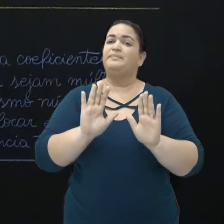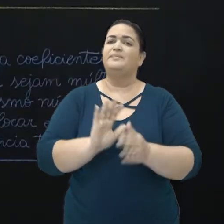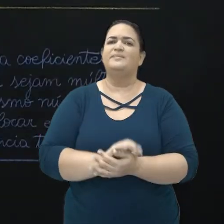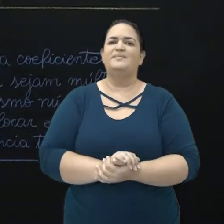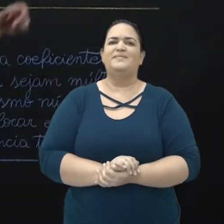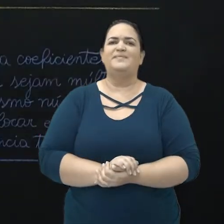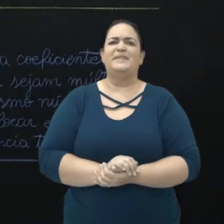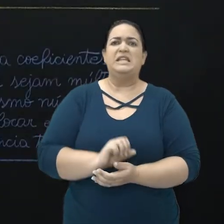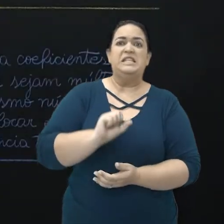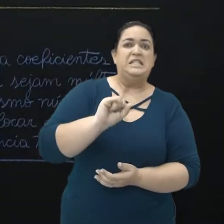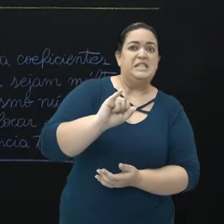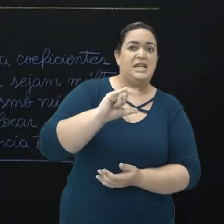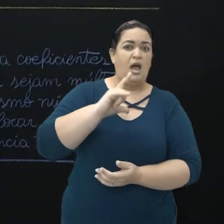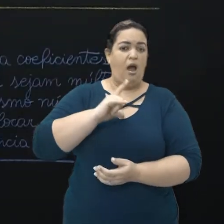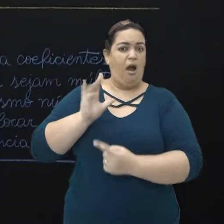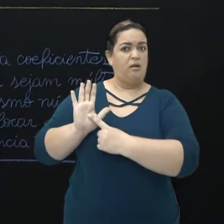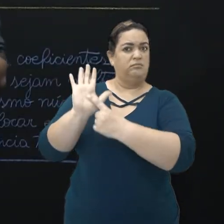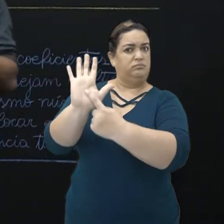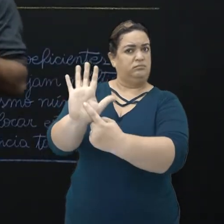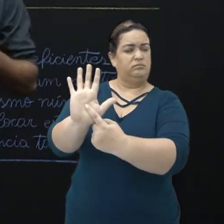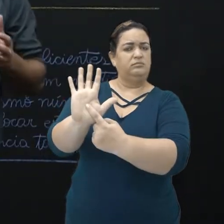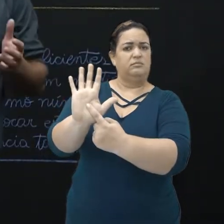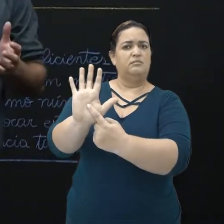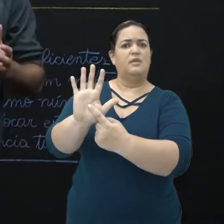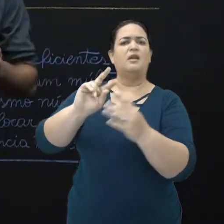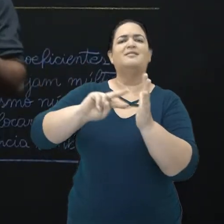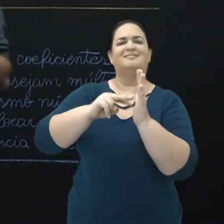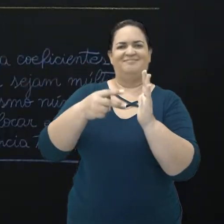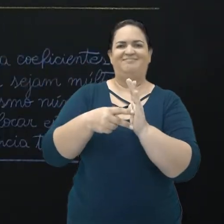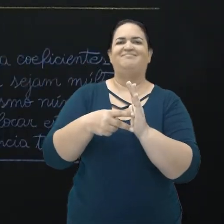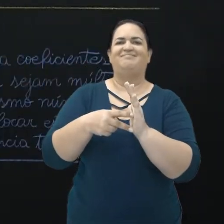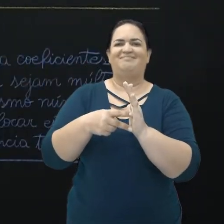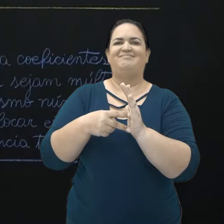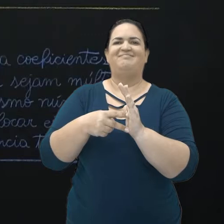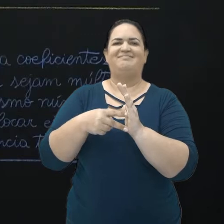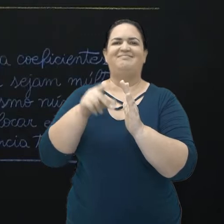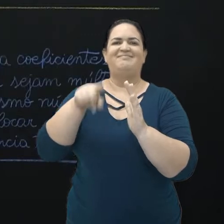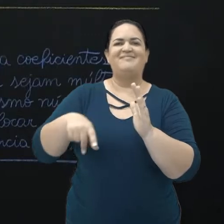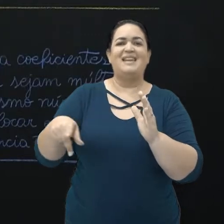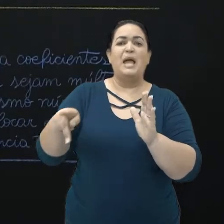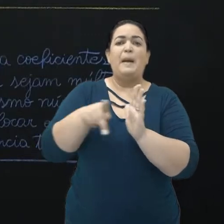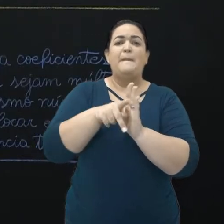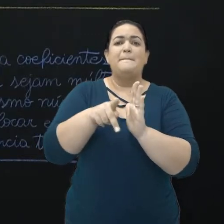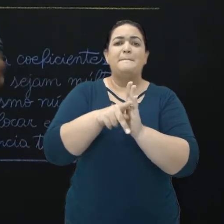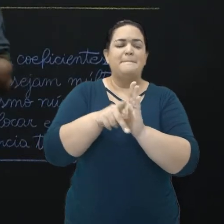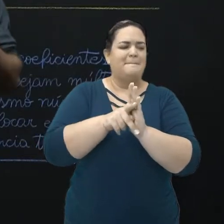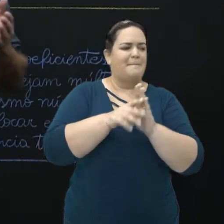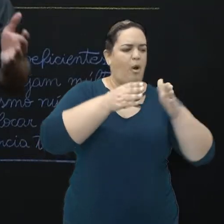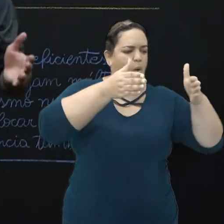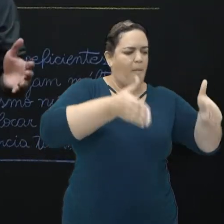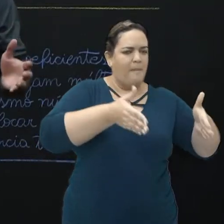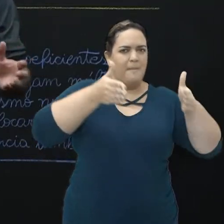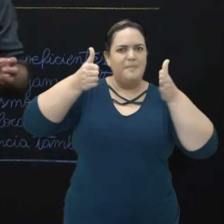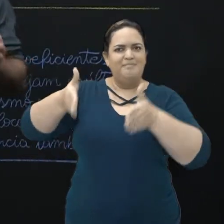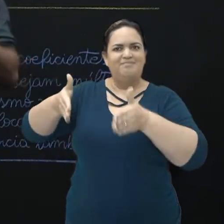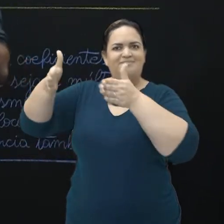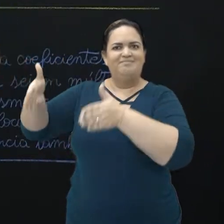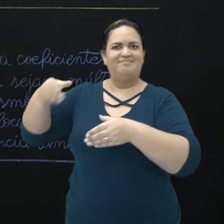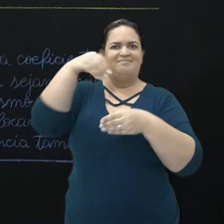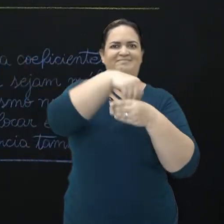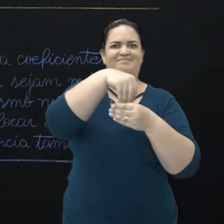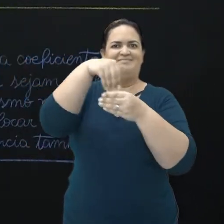se está em evidência, justamente é por esse motivo, porque ele tem que ser presente em todos os